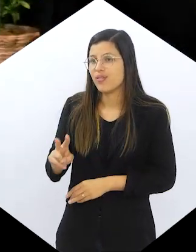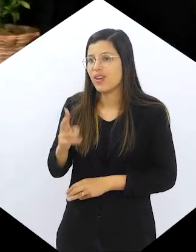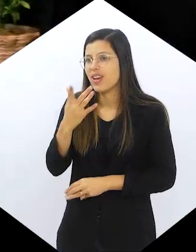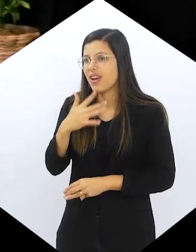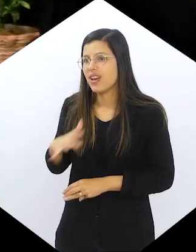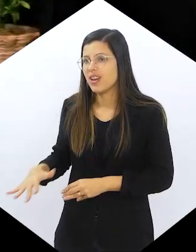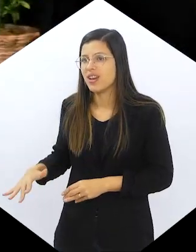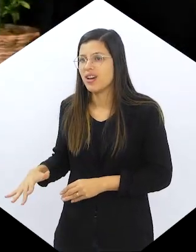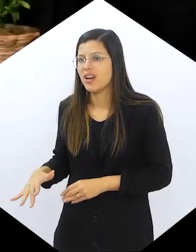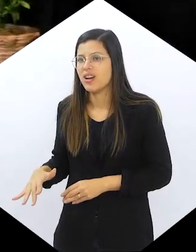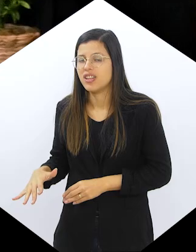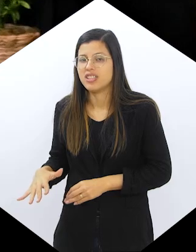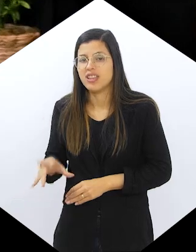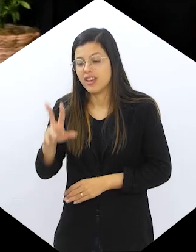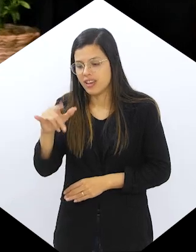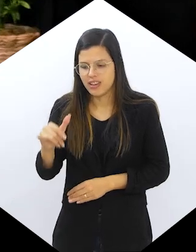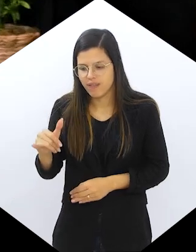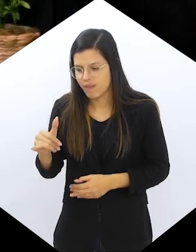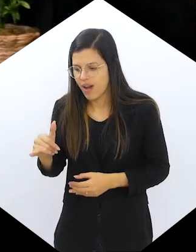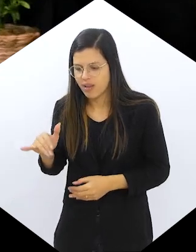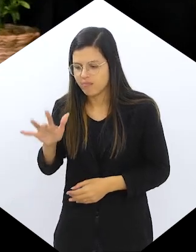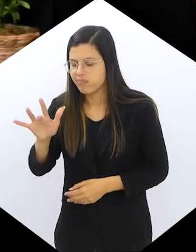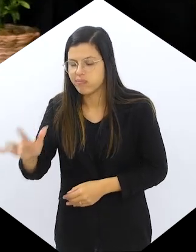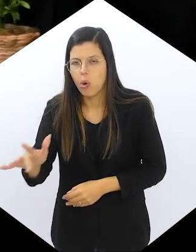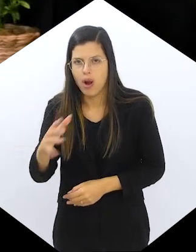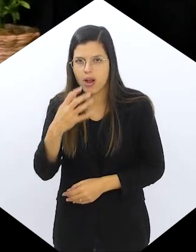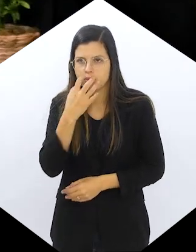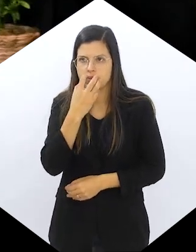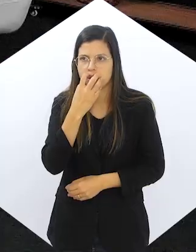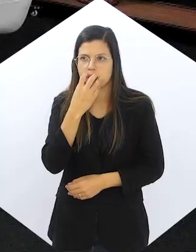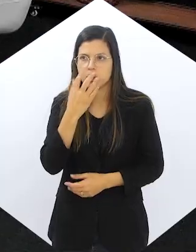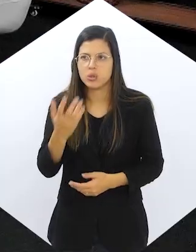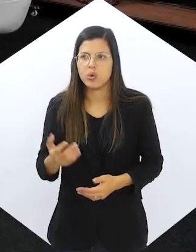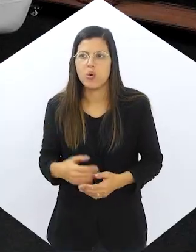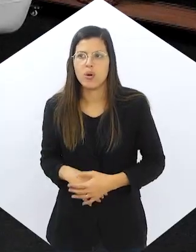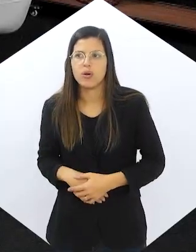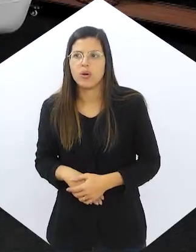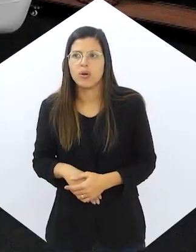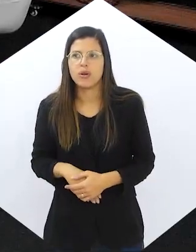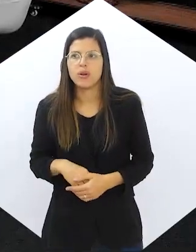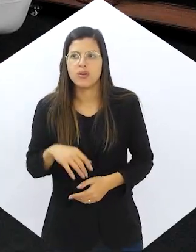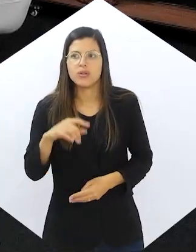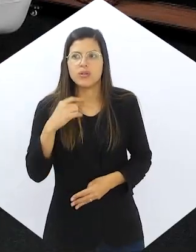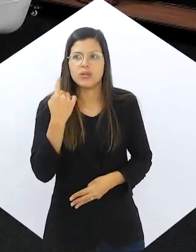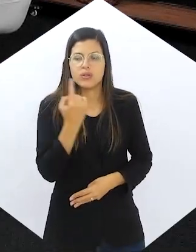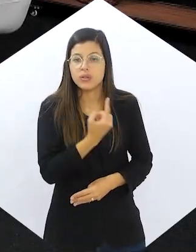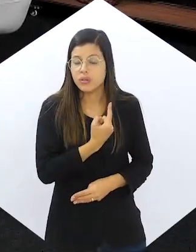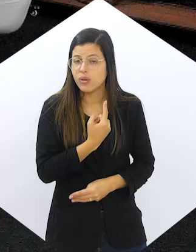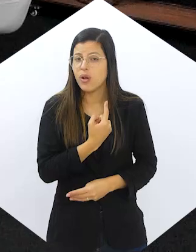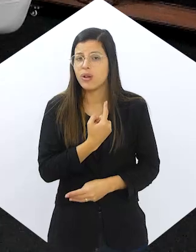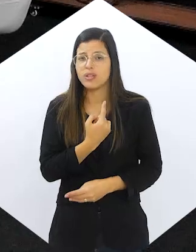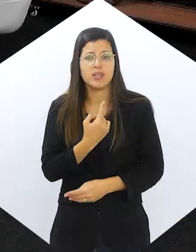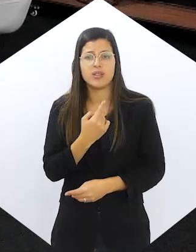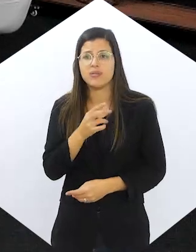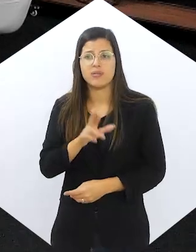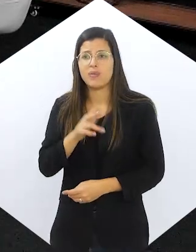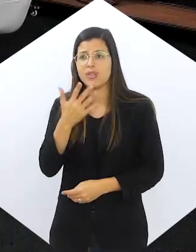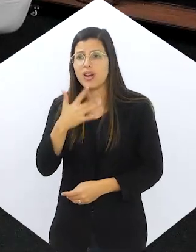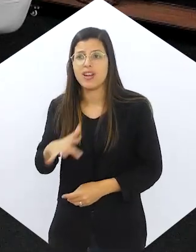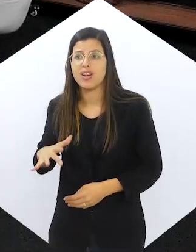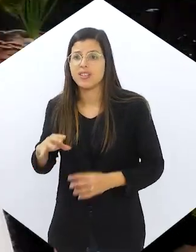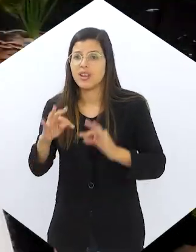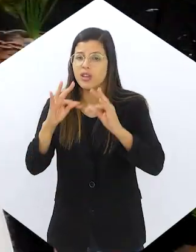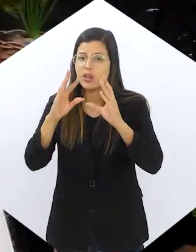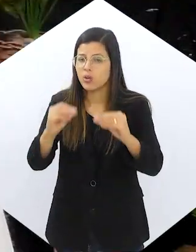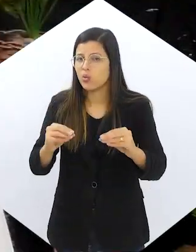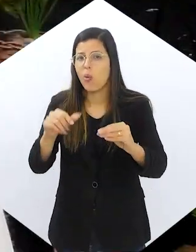vezes os pais não estão vigiando e vão muito para cima dos cachorros. Porque é normal. Não, nós não somos né? crianças. E todos que estavam na